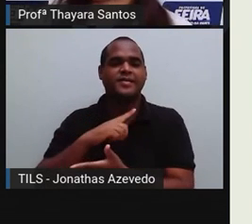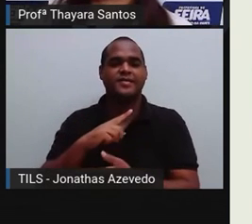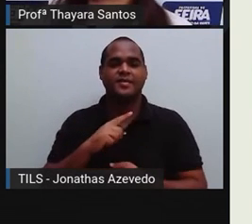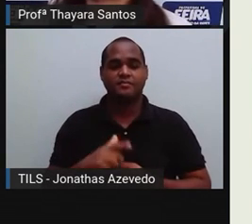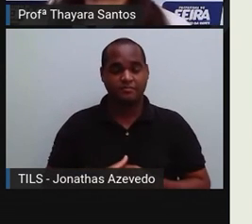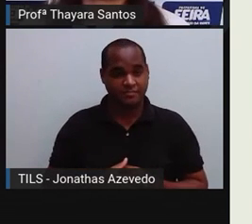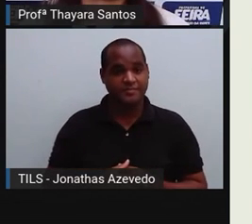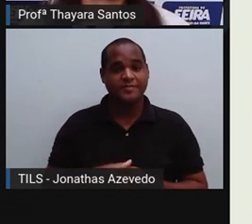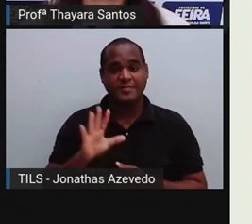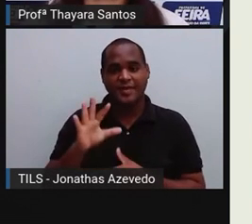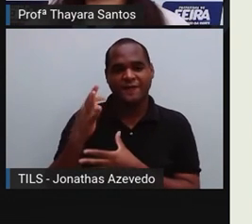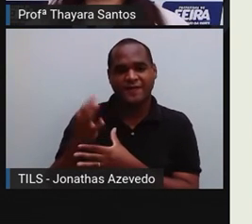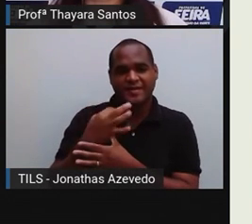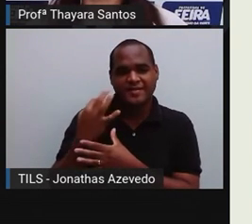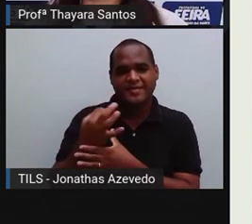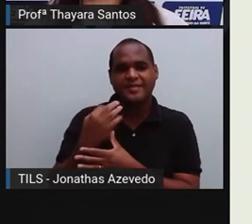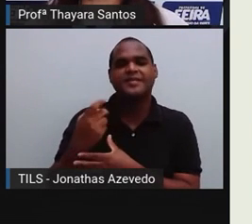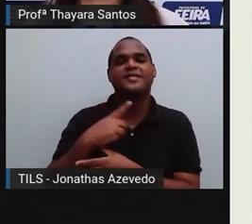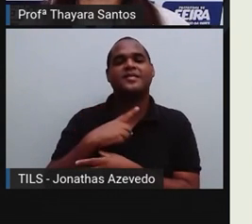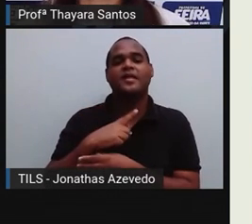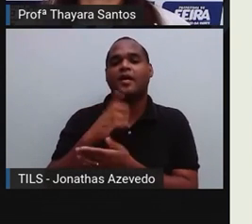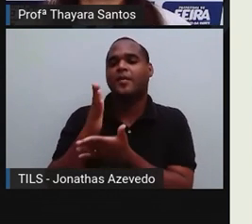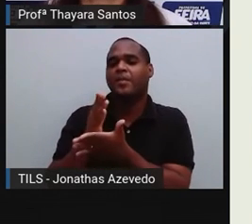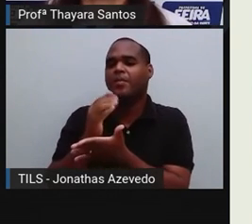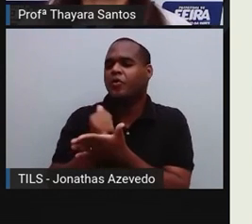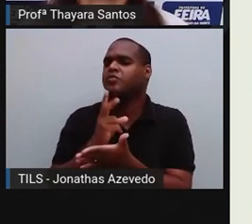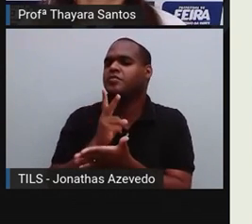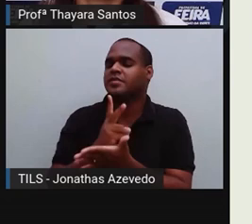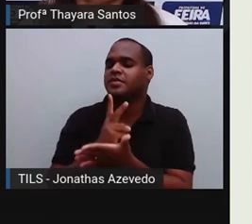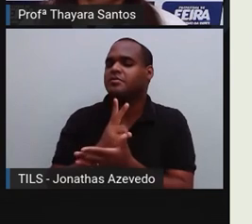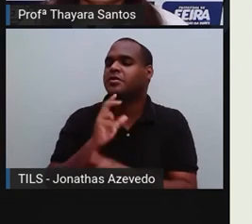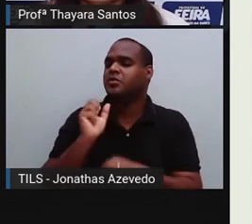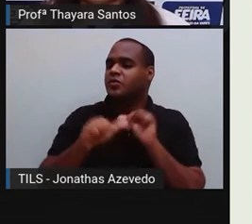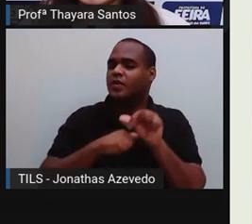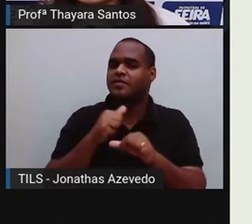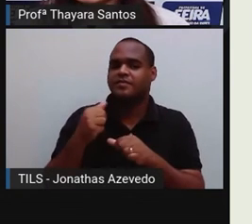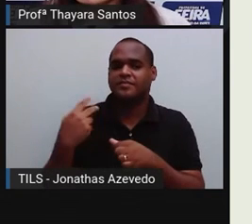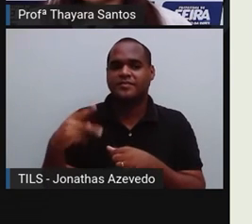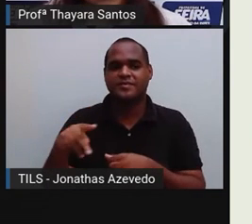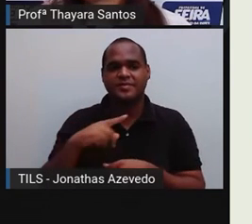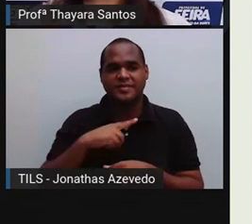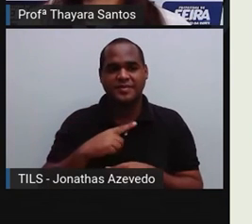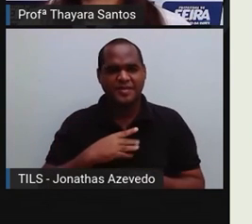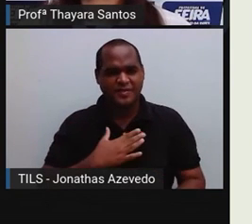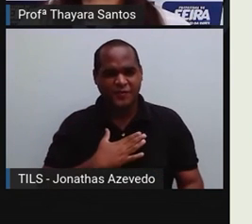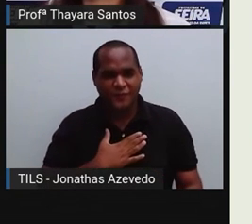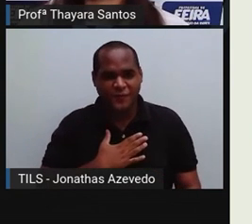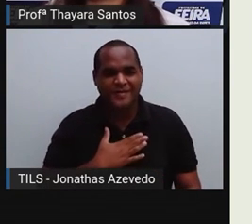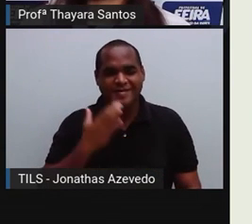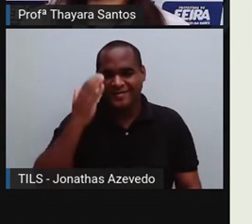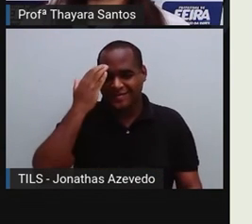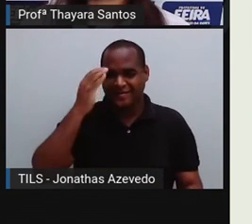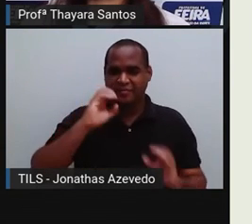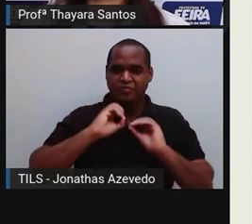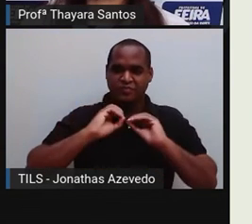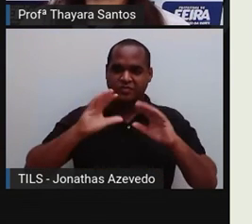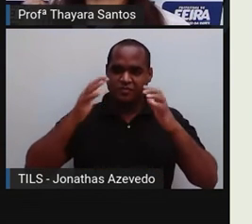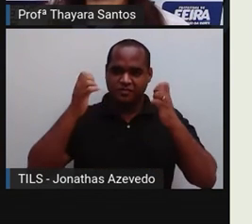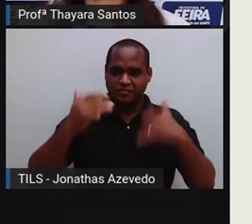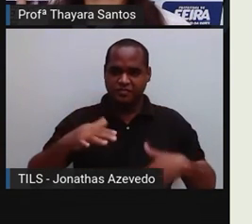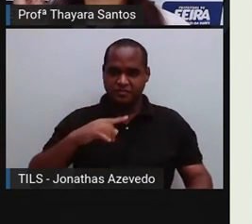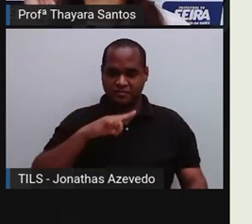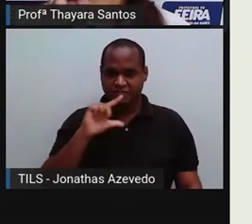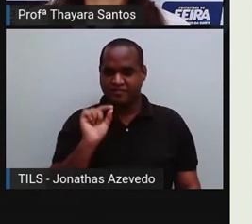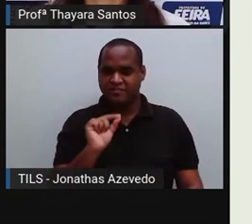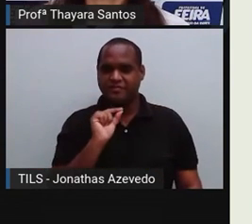uma transformação física, continua sendo bolo, ele só mudou a forma. Gostaram? Entenderam direitinho essas coisas?